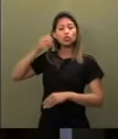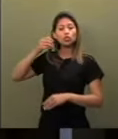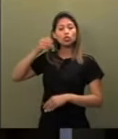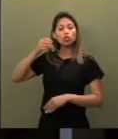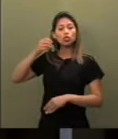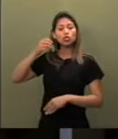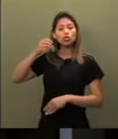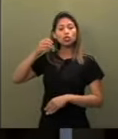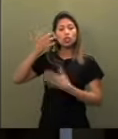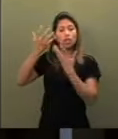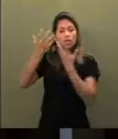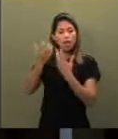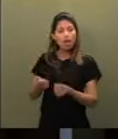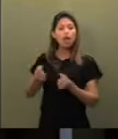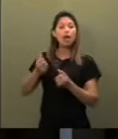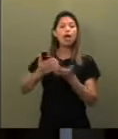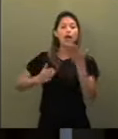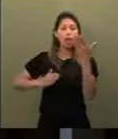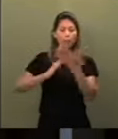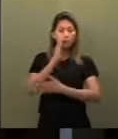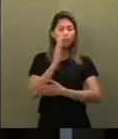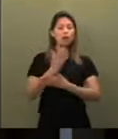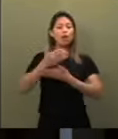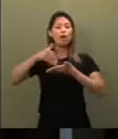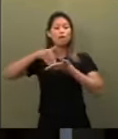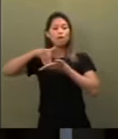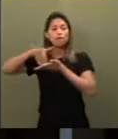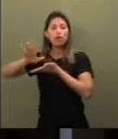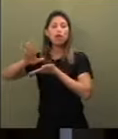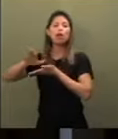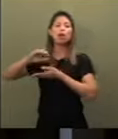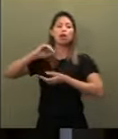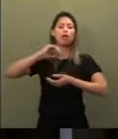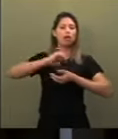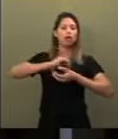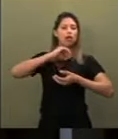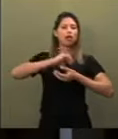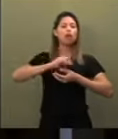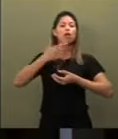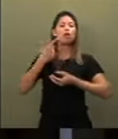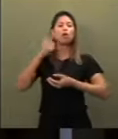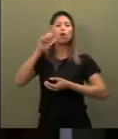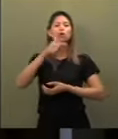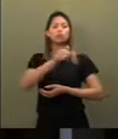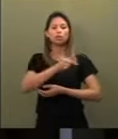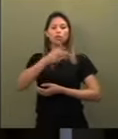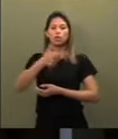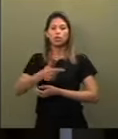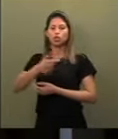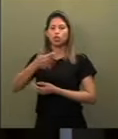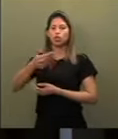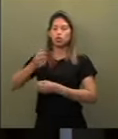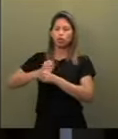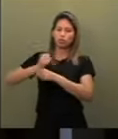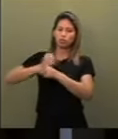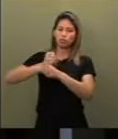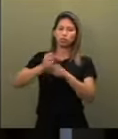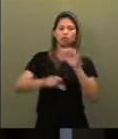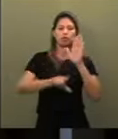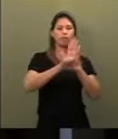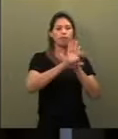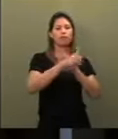afastar ministros do Supremo Tribunal Federal. Em 72 anos de vigência da Lei